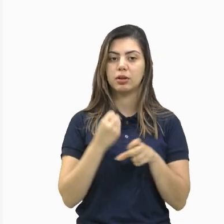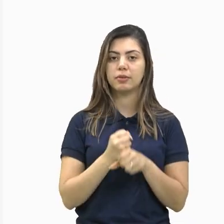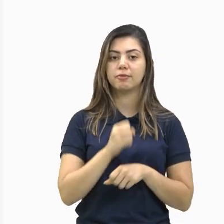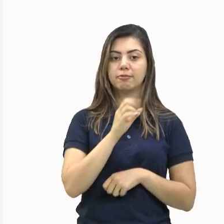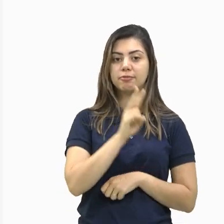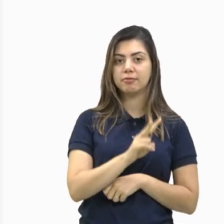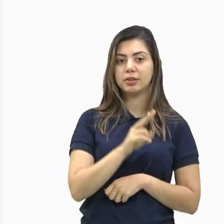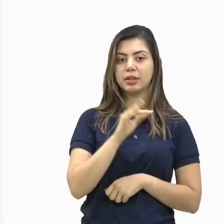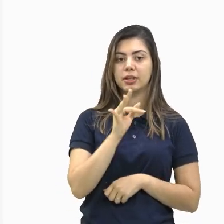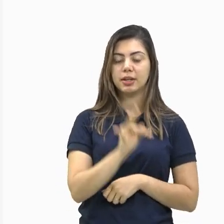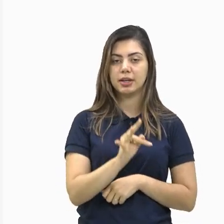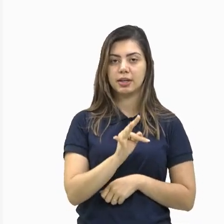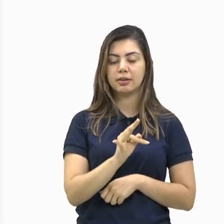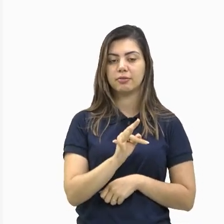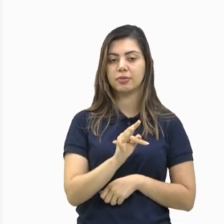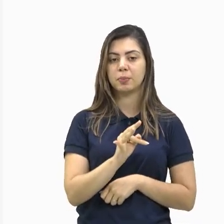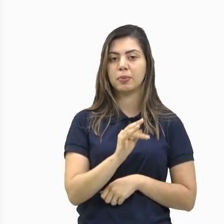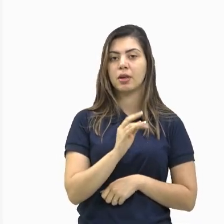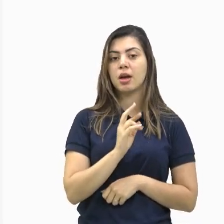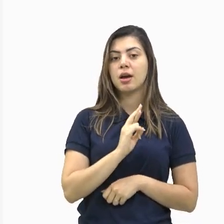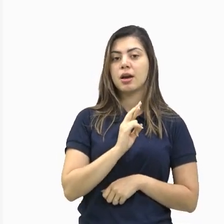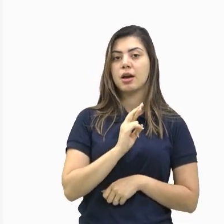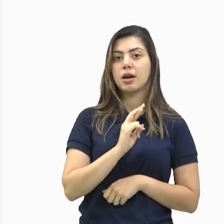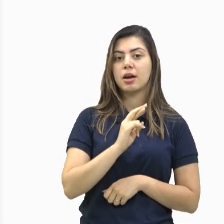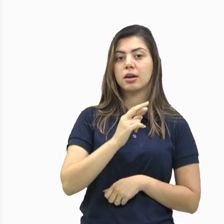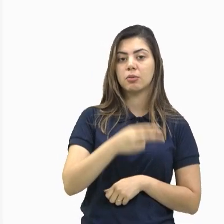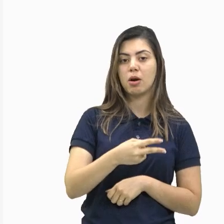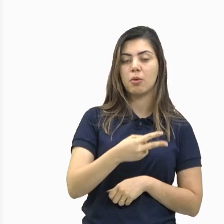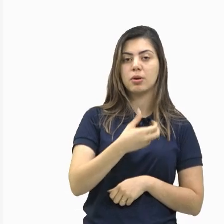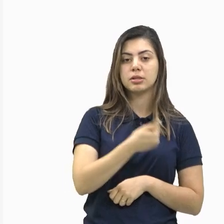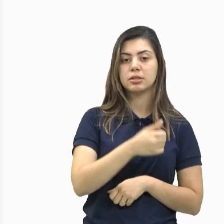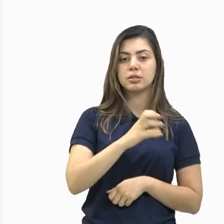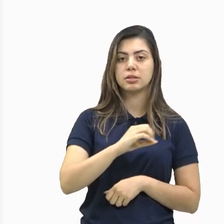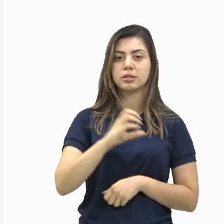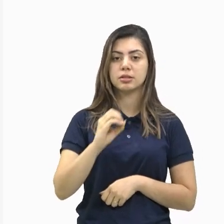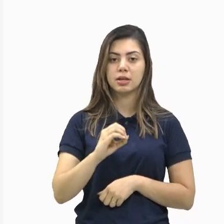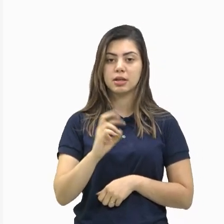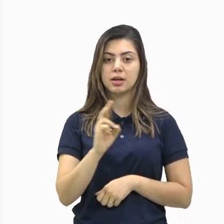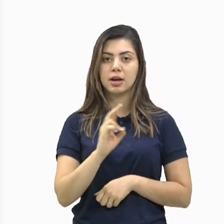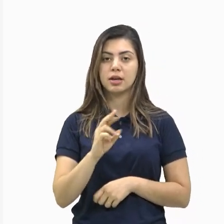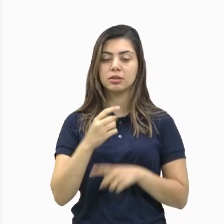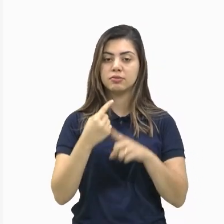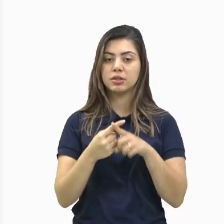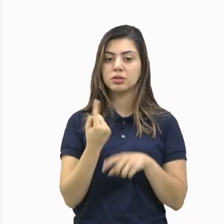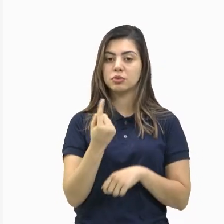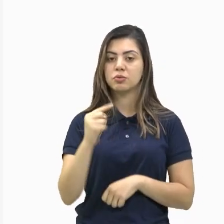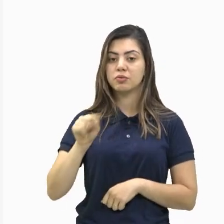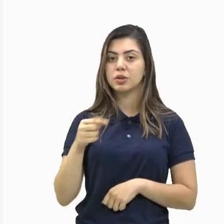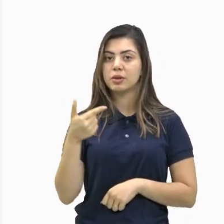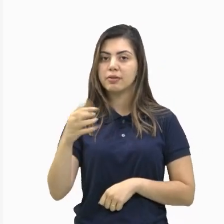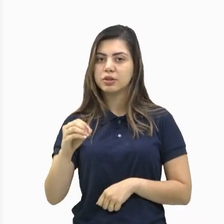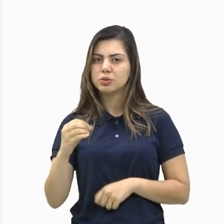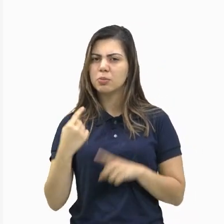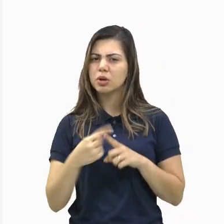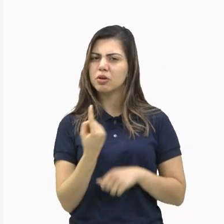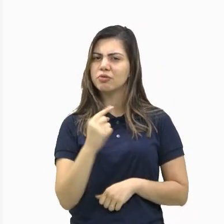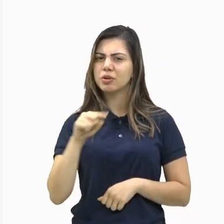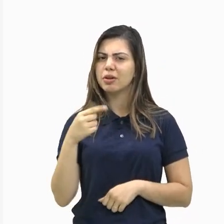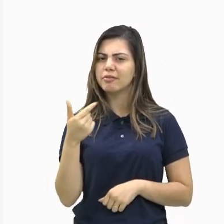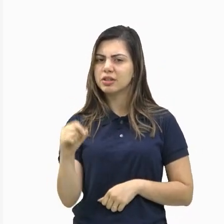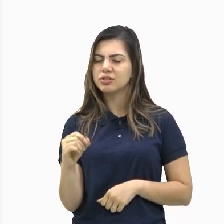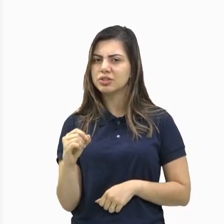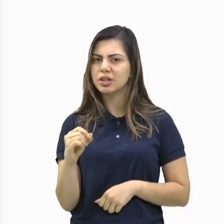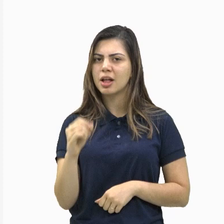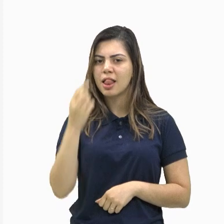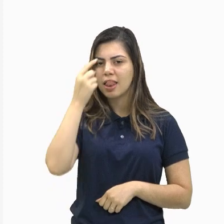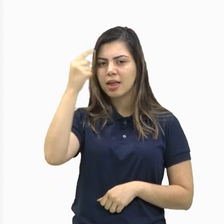a R$100 multiplicado por 1,20. Ah, por que 1,20? Porque o fator de aumento referente a